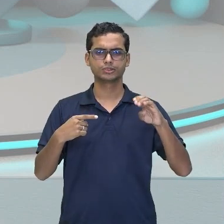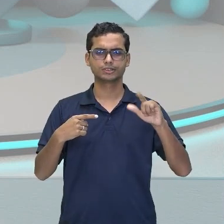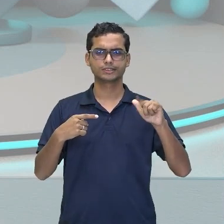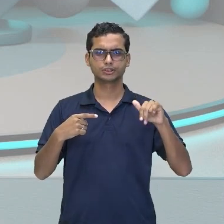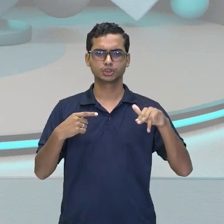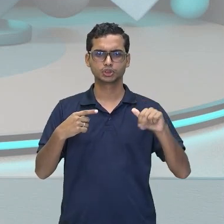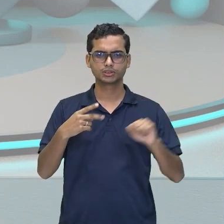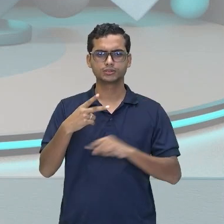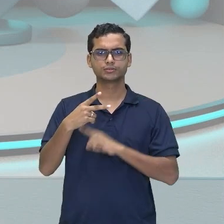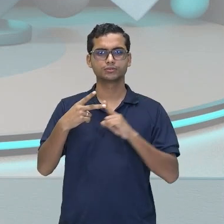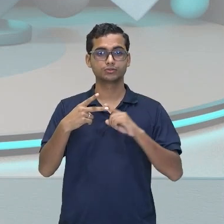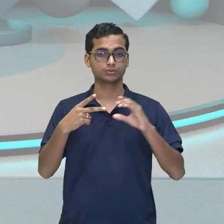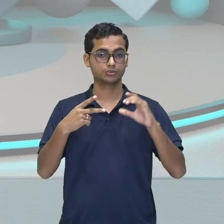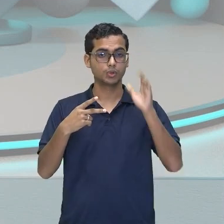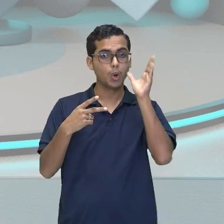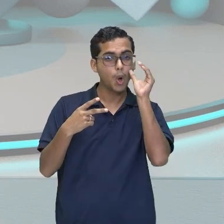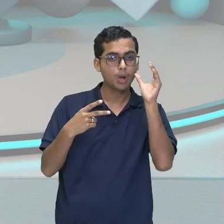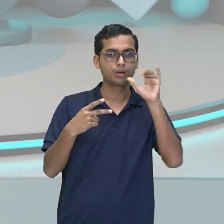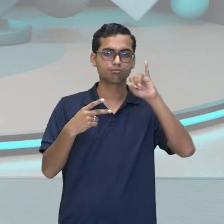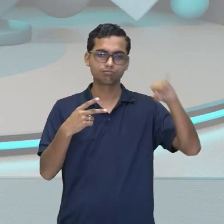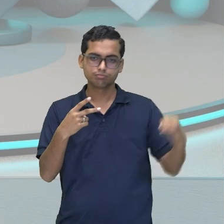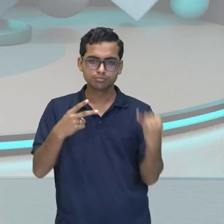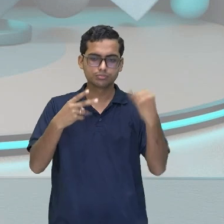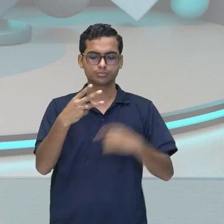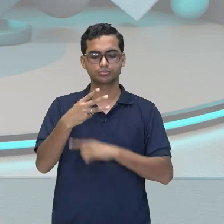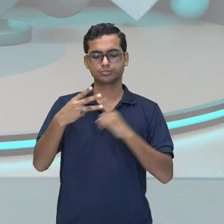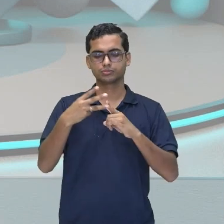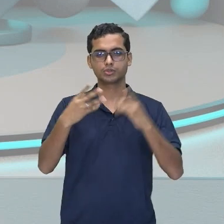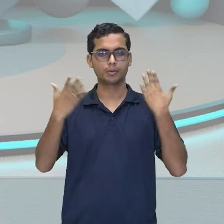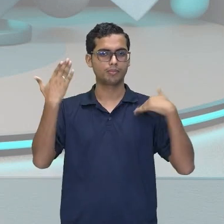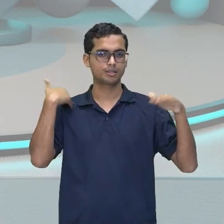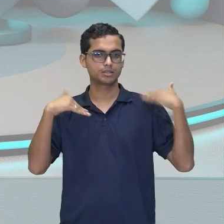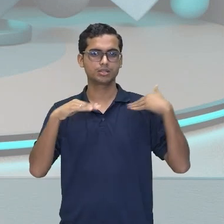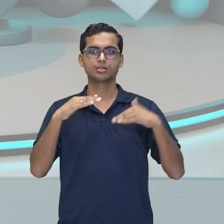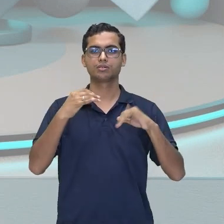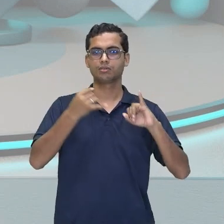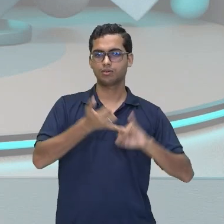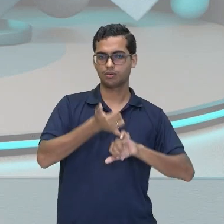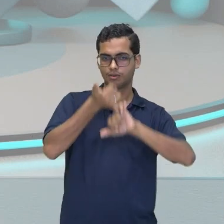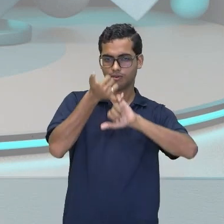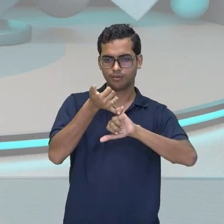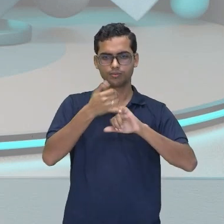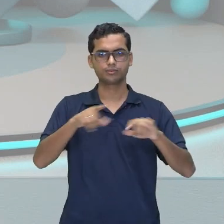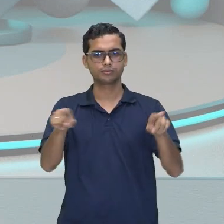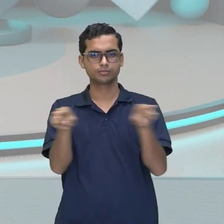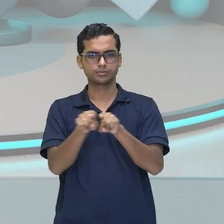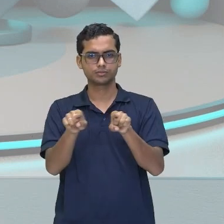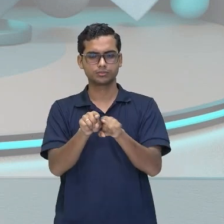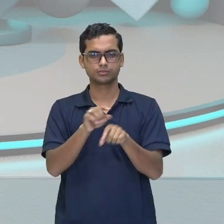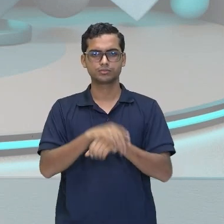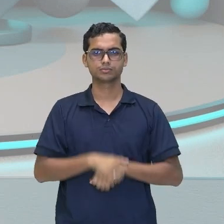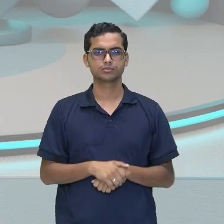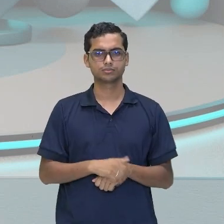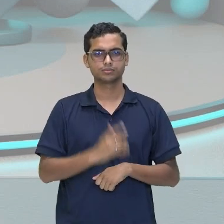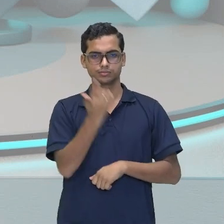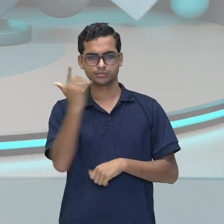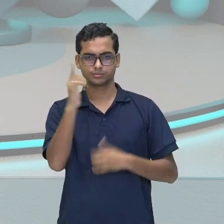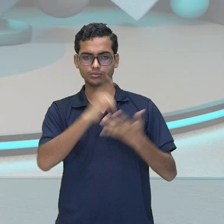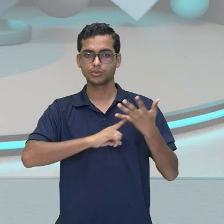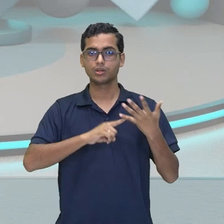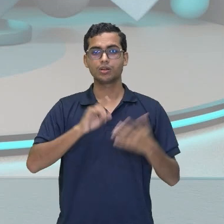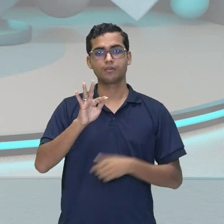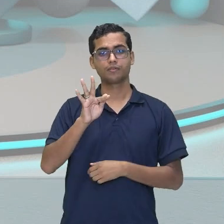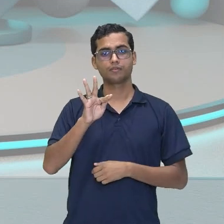e Proveitosa, Passeio, Amantes, e também Filinto Elísio, que